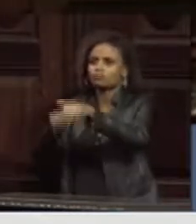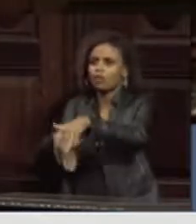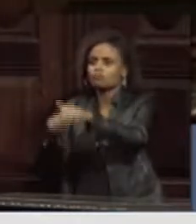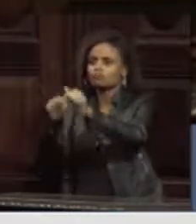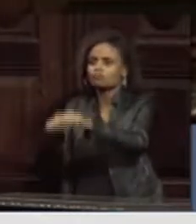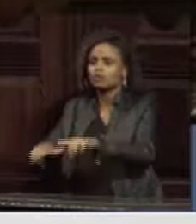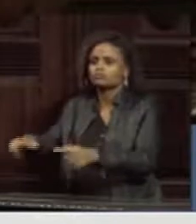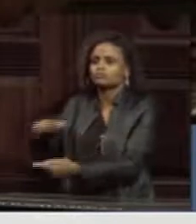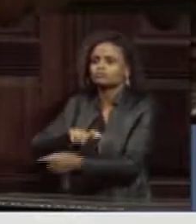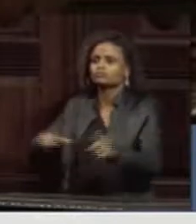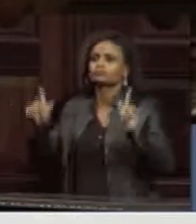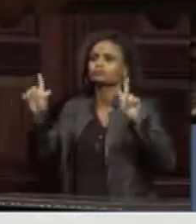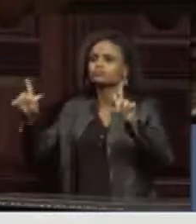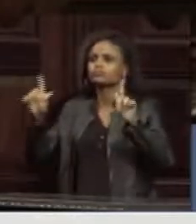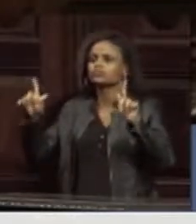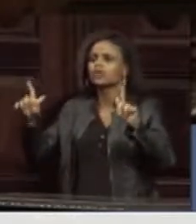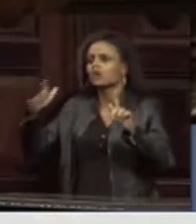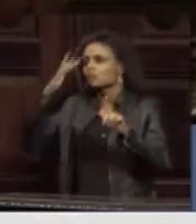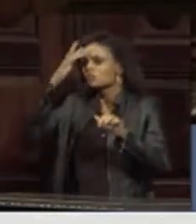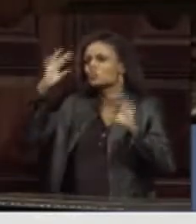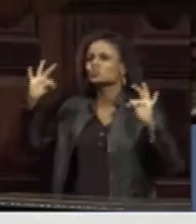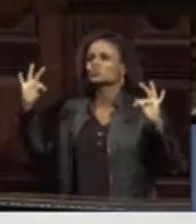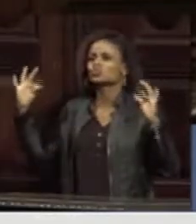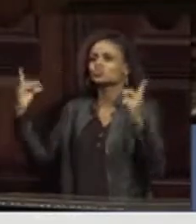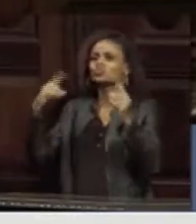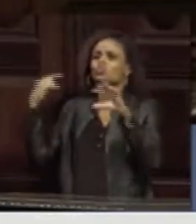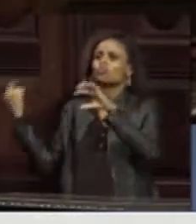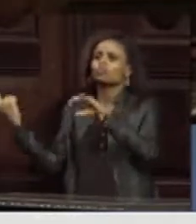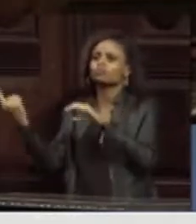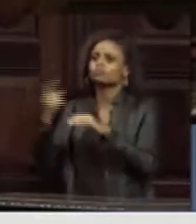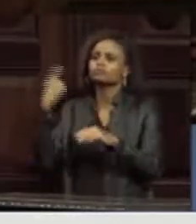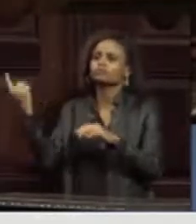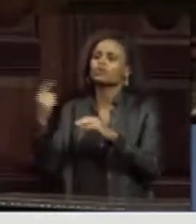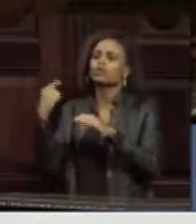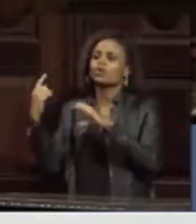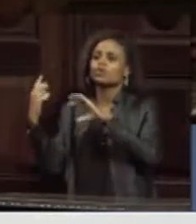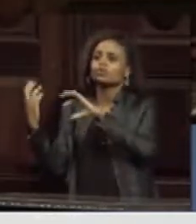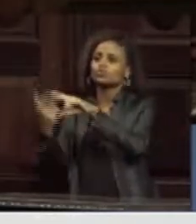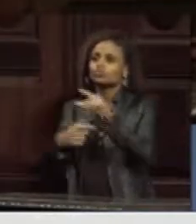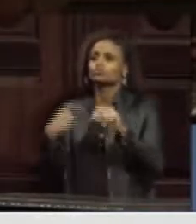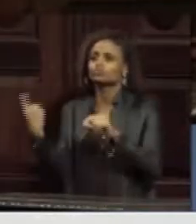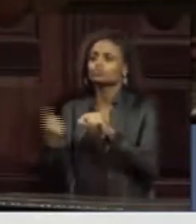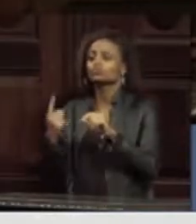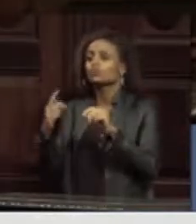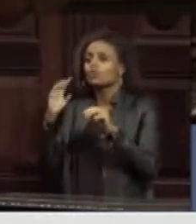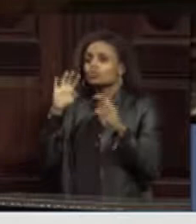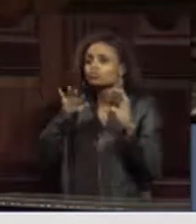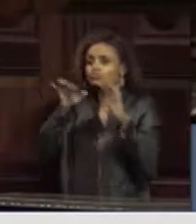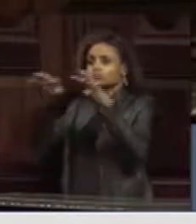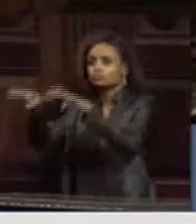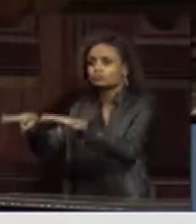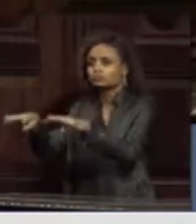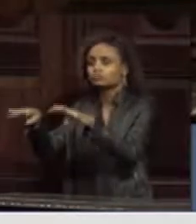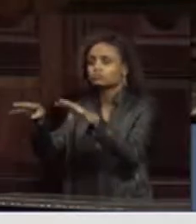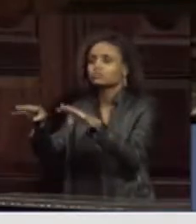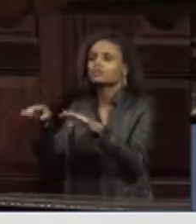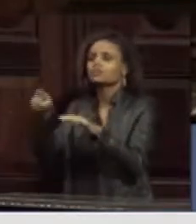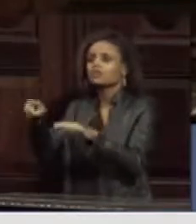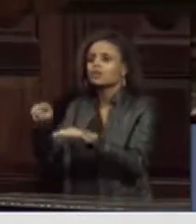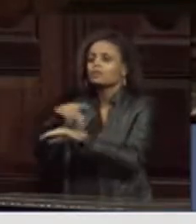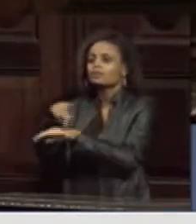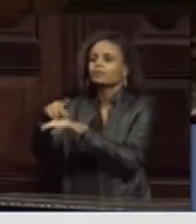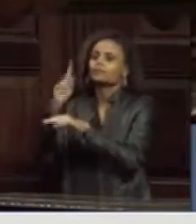uma repercussão mundial a esse fato. Revela-se uma liderança